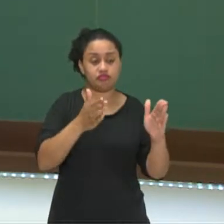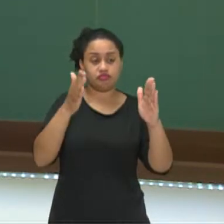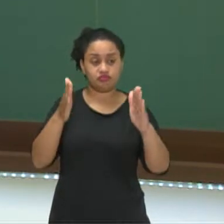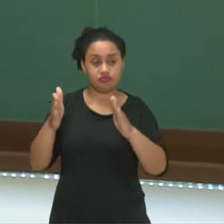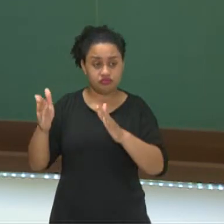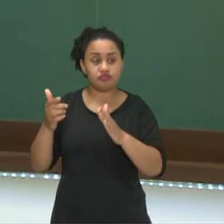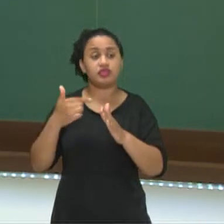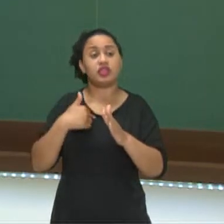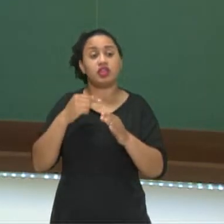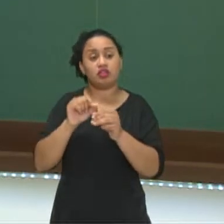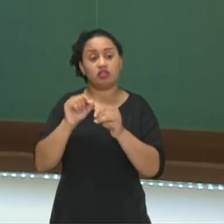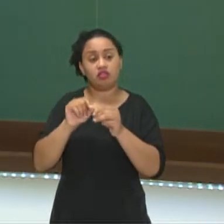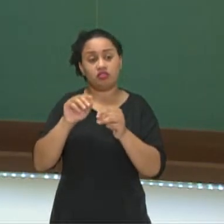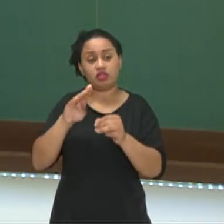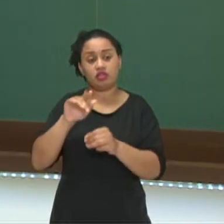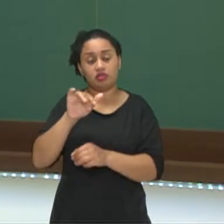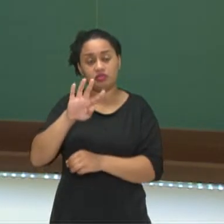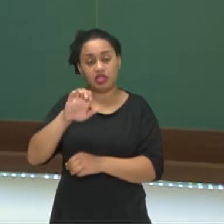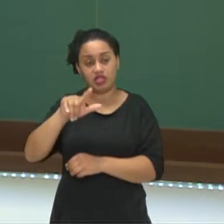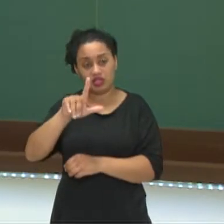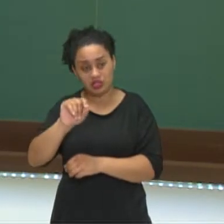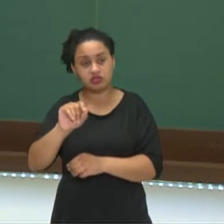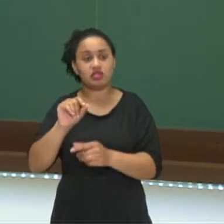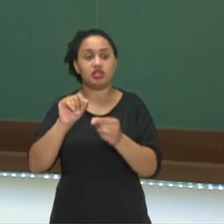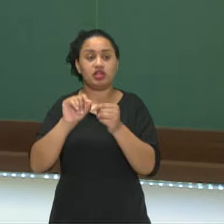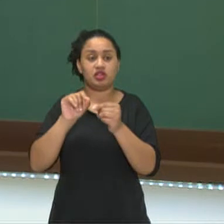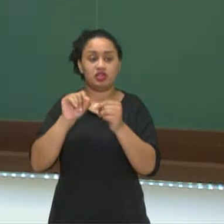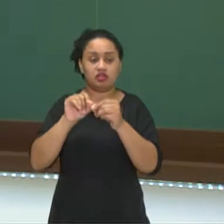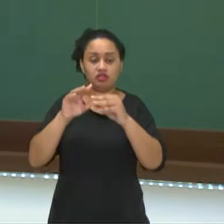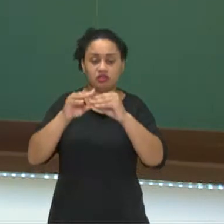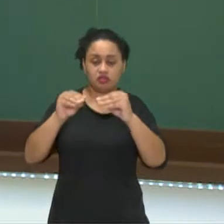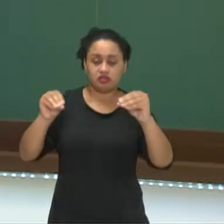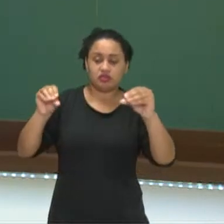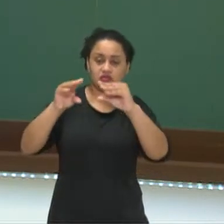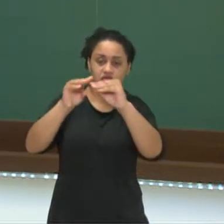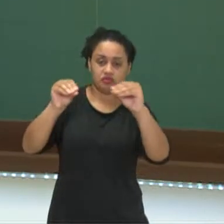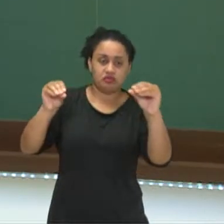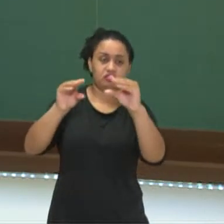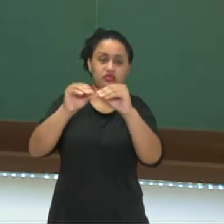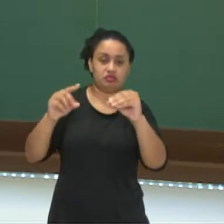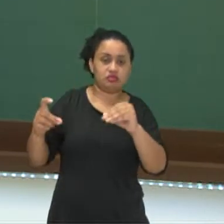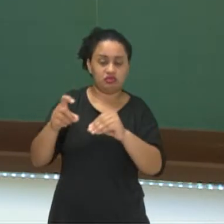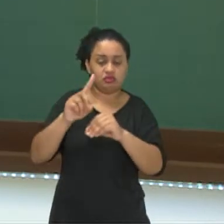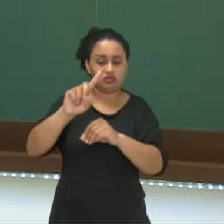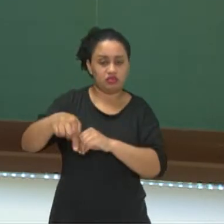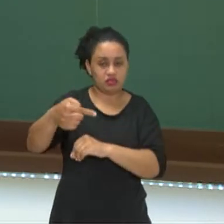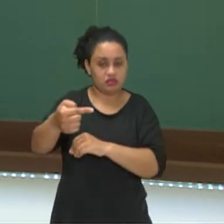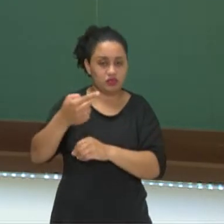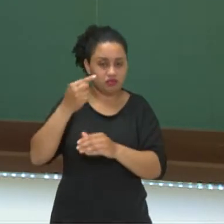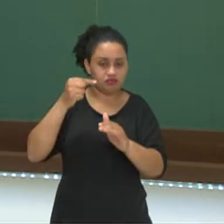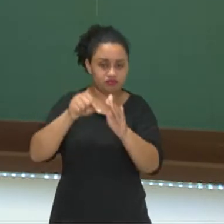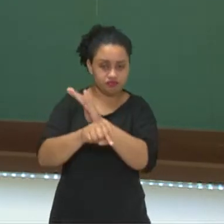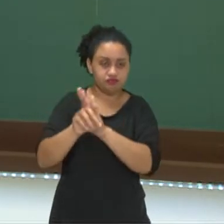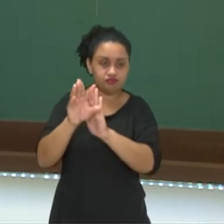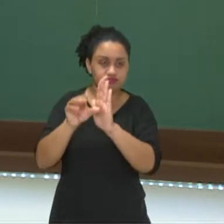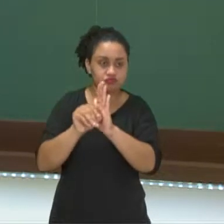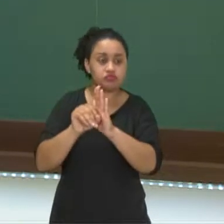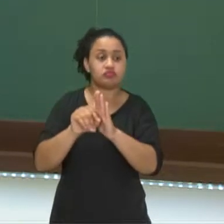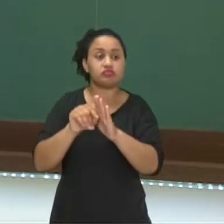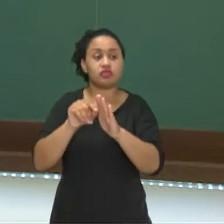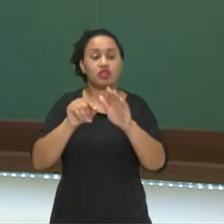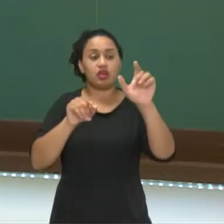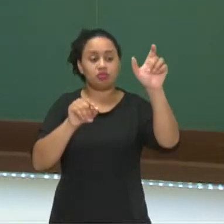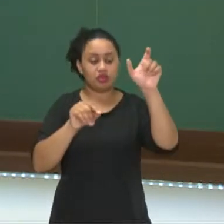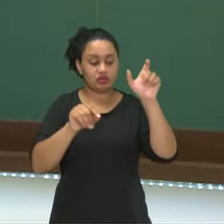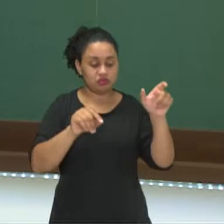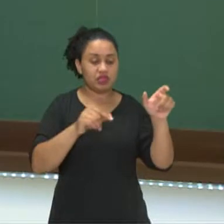formam a blástula, onde vão formar folhetos embrionários, que nós vamos ver mais adiante. Essa região em